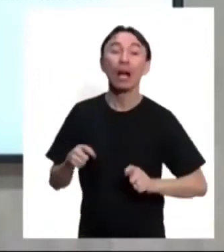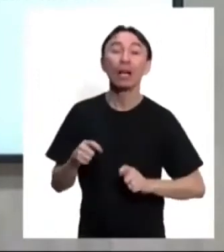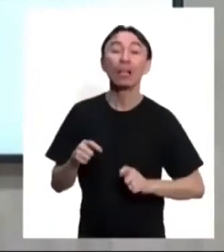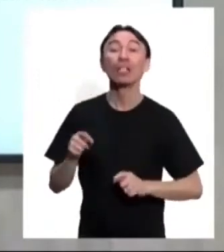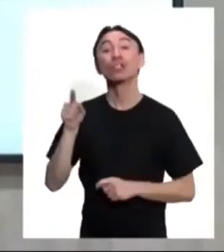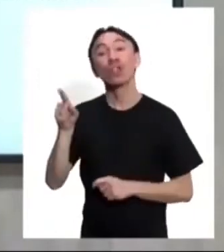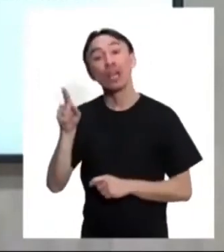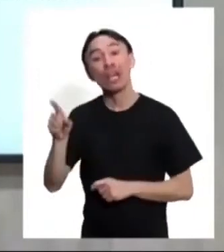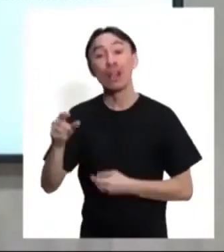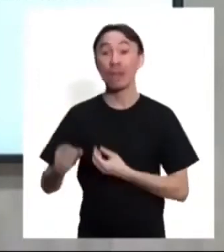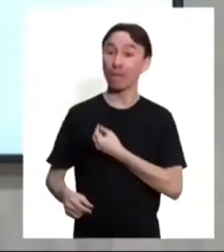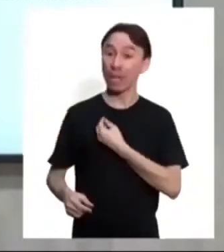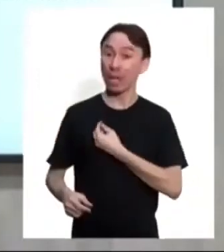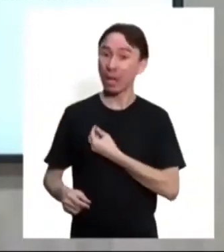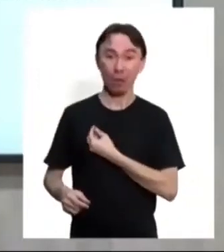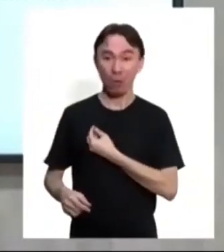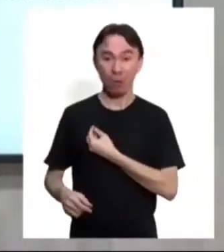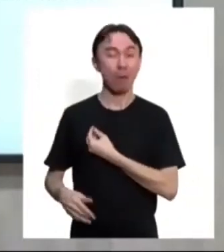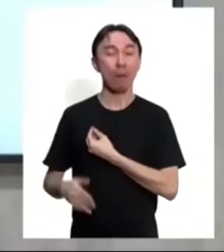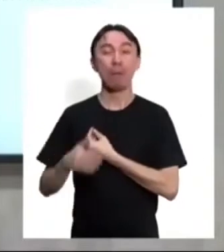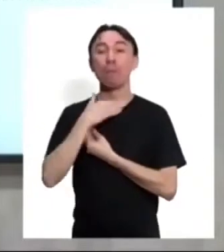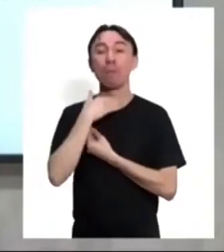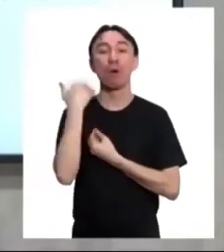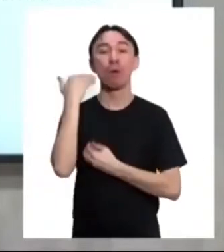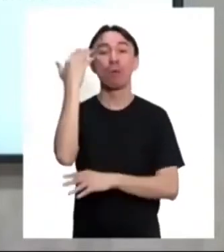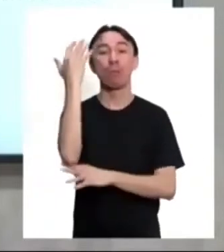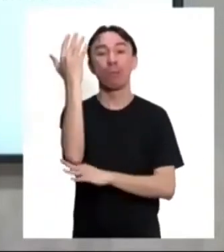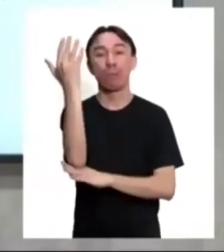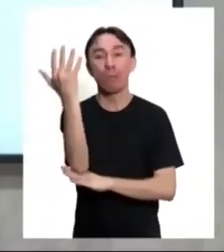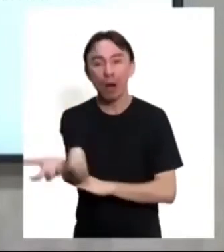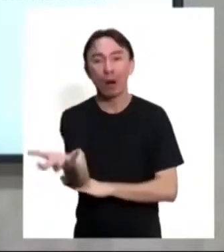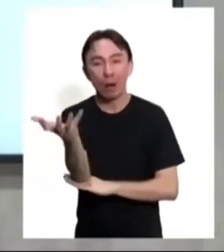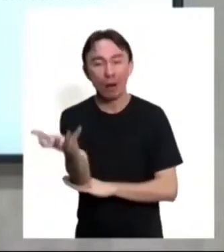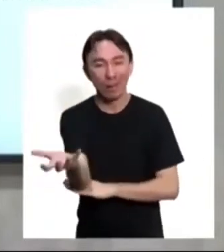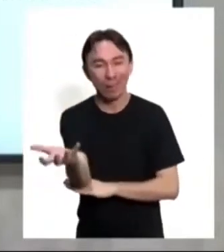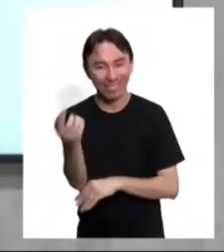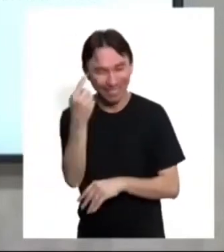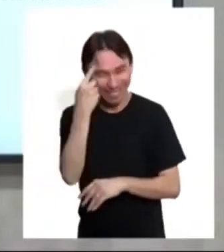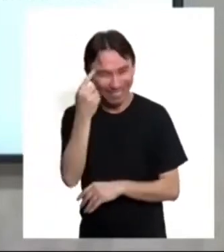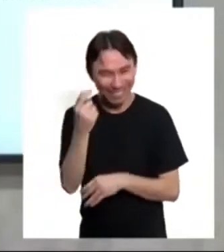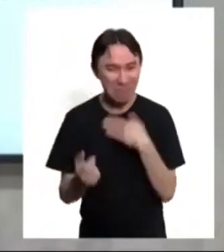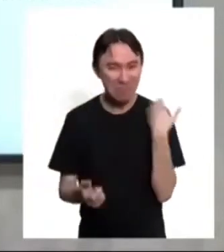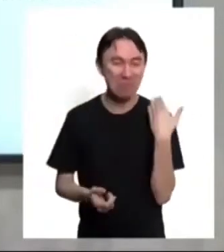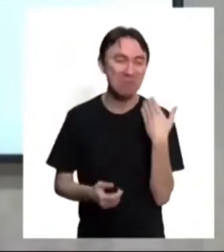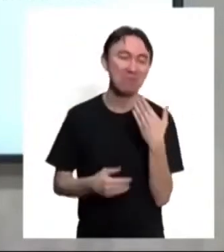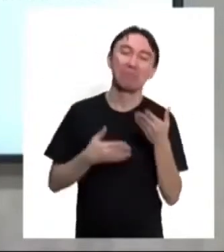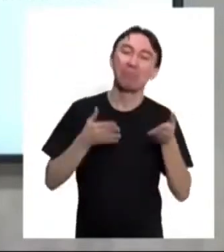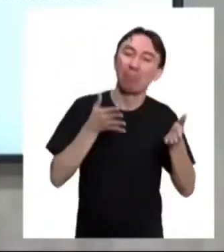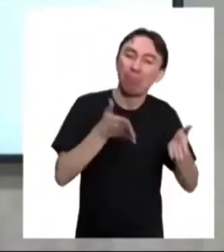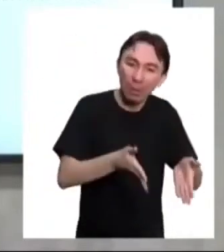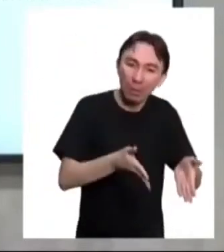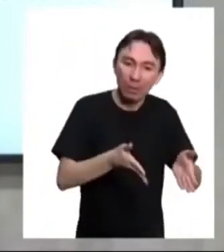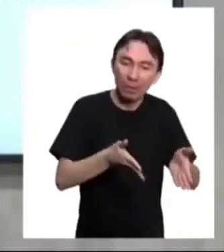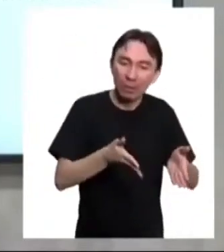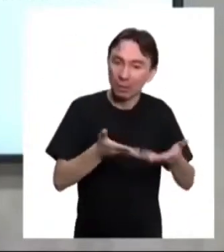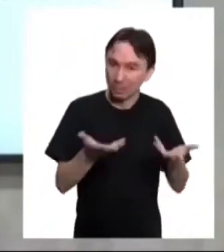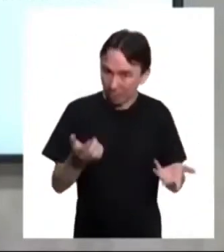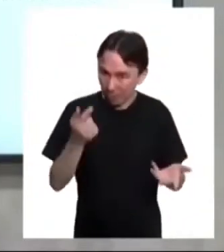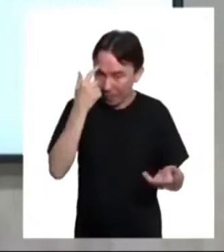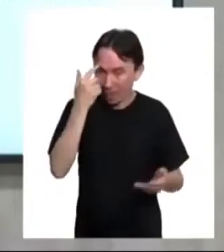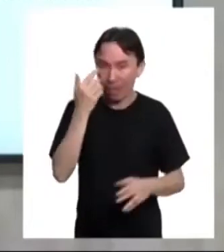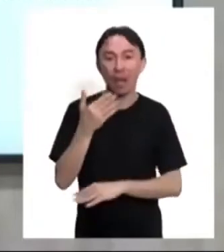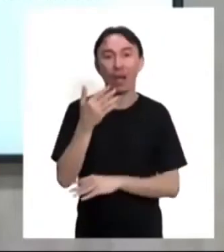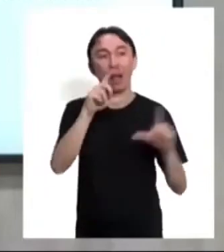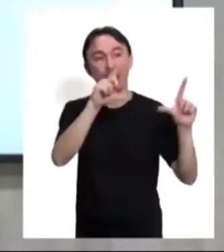morreu. Por isso que ele fala morte. É o tempo zero. É o decaimento, entendeu? Isso